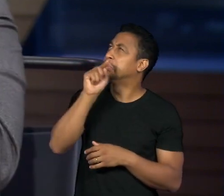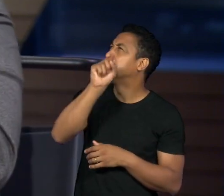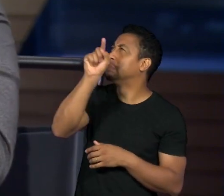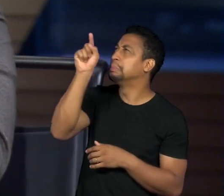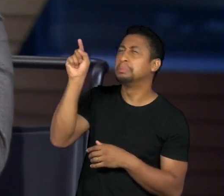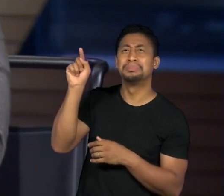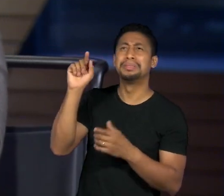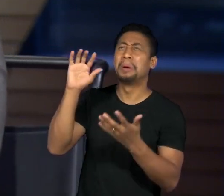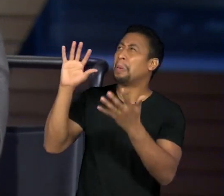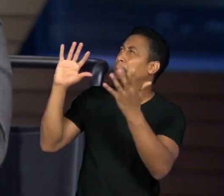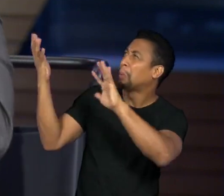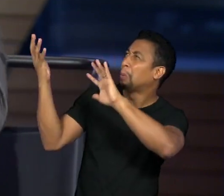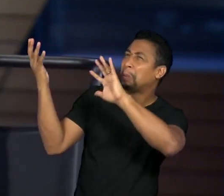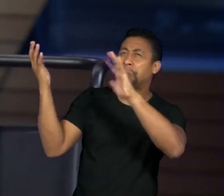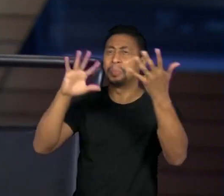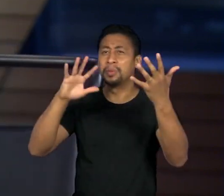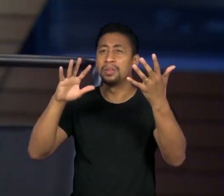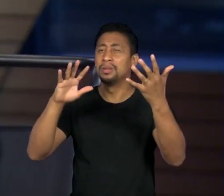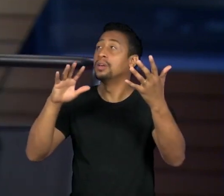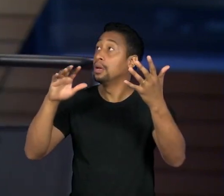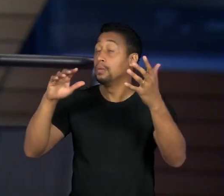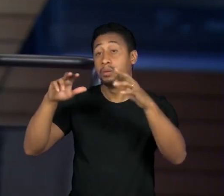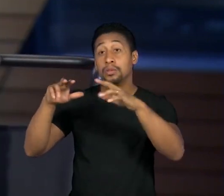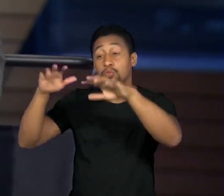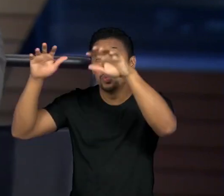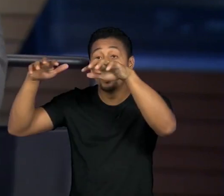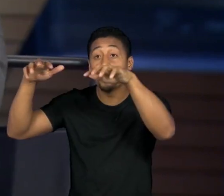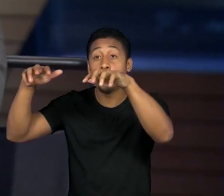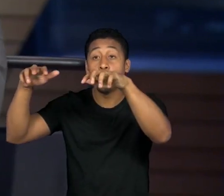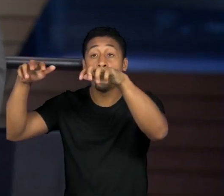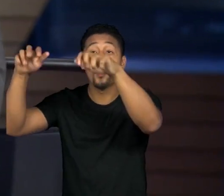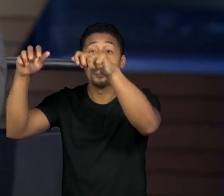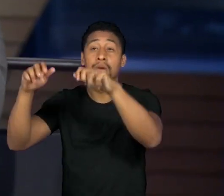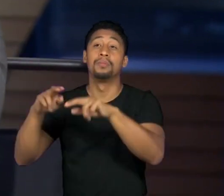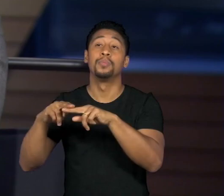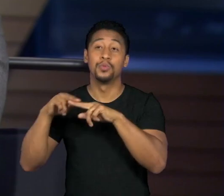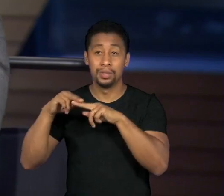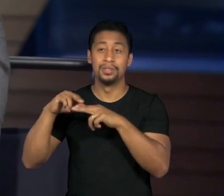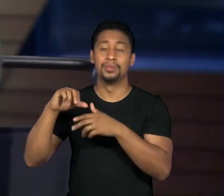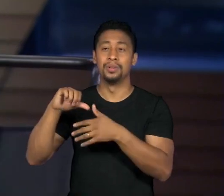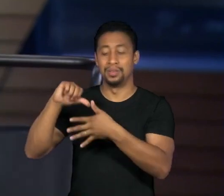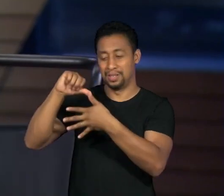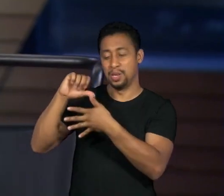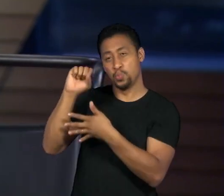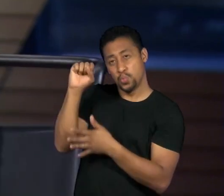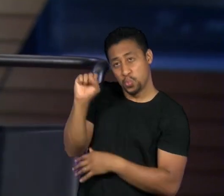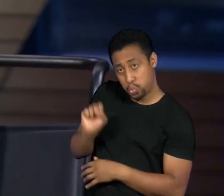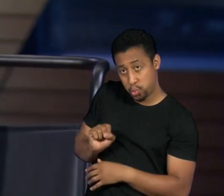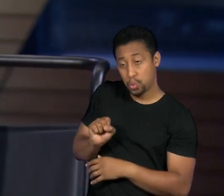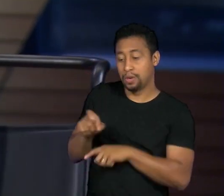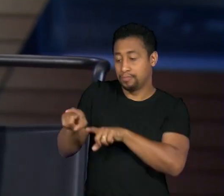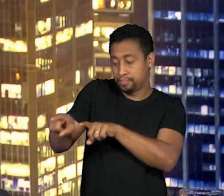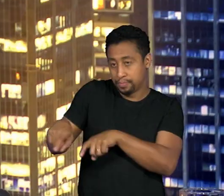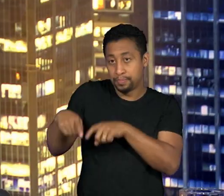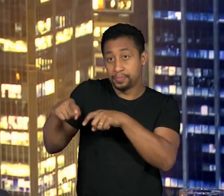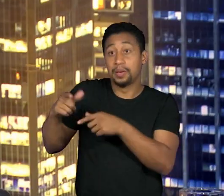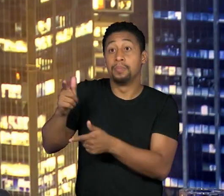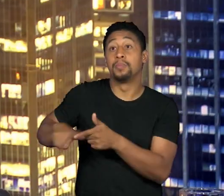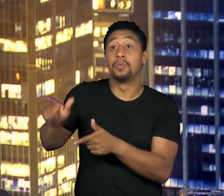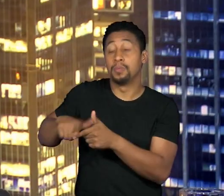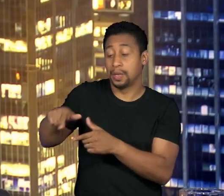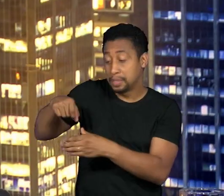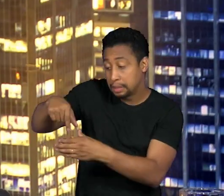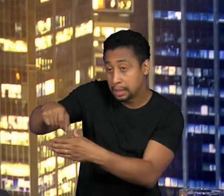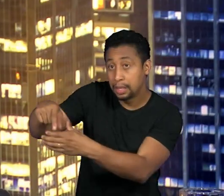climáticas têm gerado a diminuição de chuva, por isso os agricultores da região sul estão enfrentando quebras de safra. Agora, quem interessa